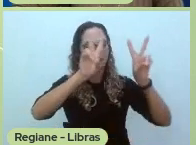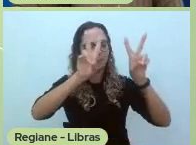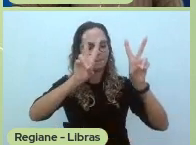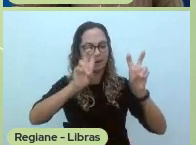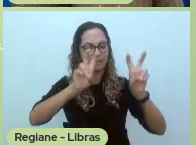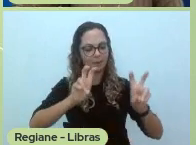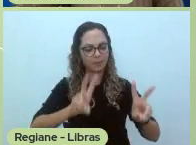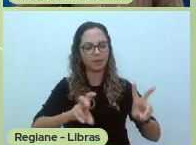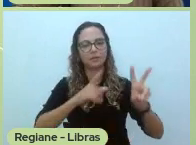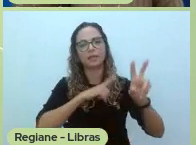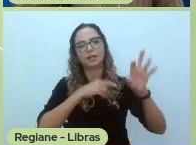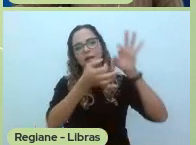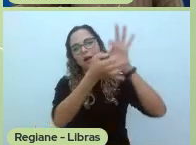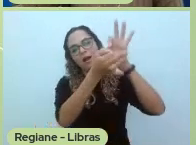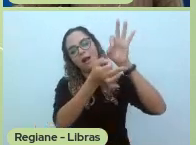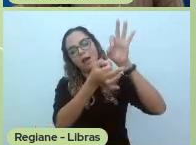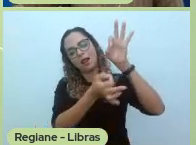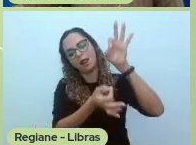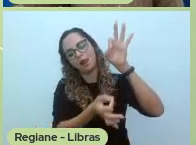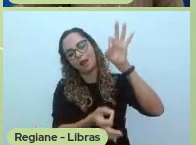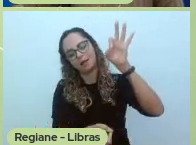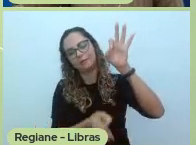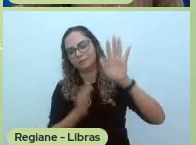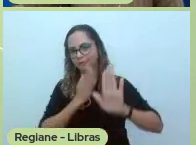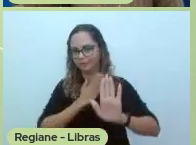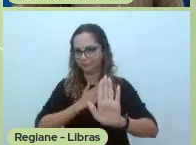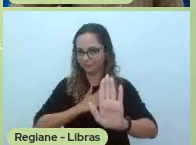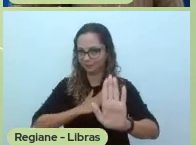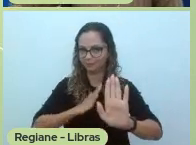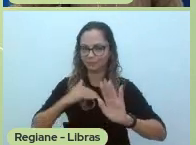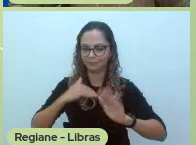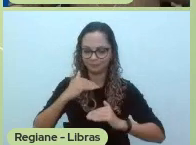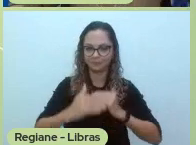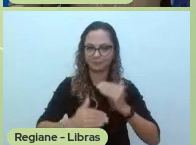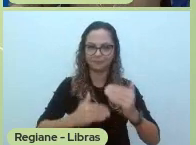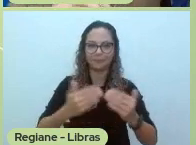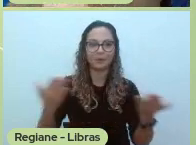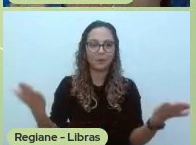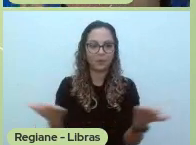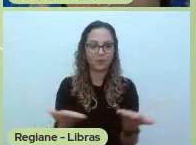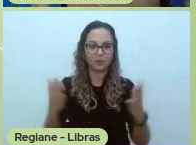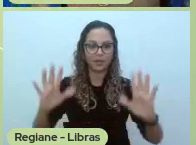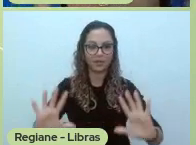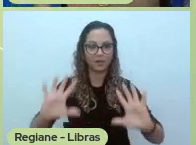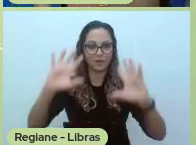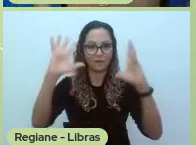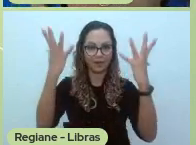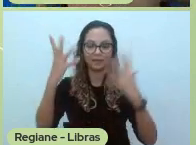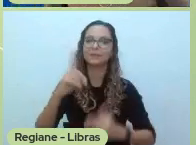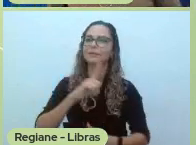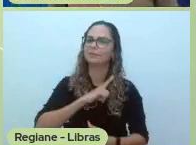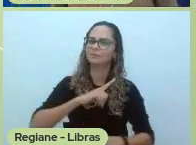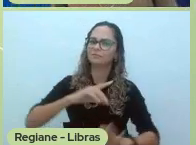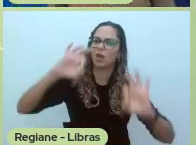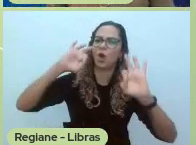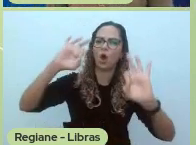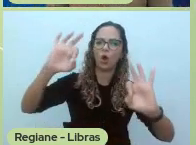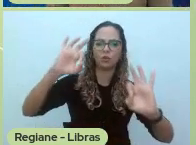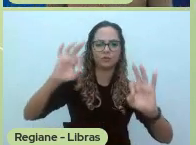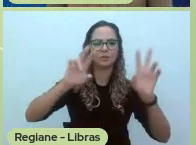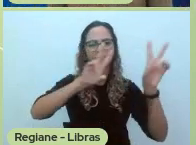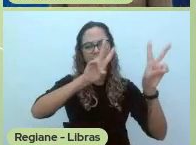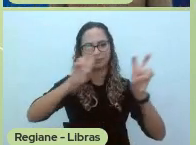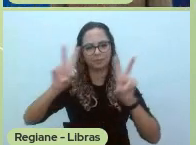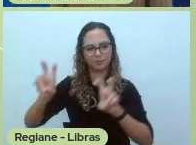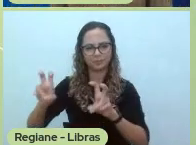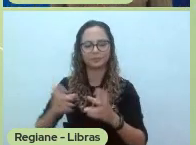Mas um passo de cada vez, acho que esse nosso evento aqui já está sendo ótimo para trazer essas primeiras questões aqui para o debate. Eu queria